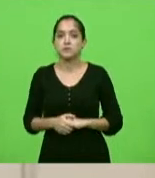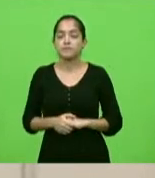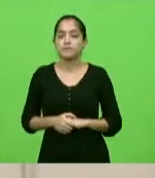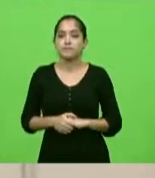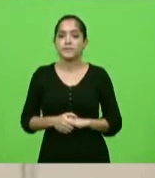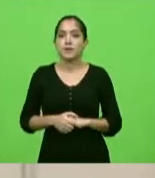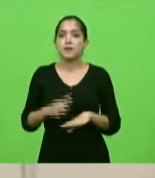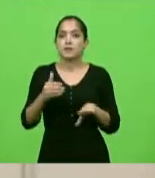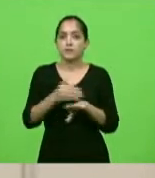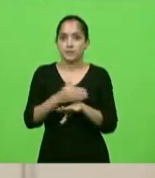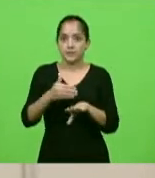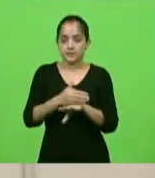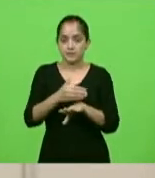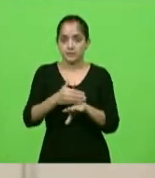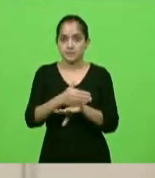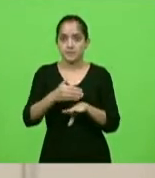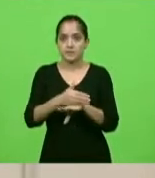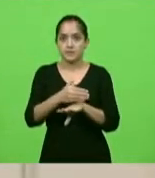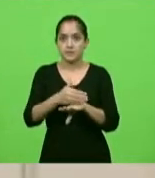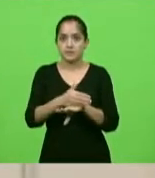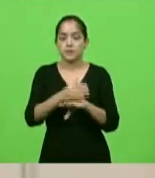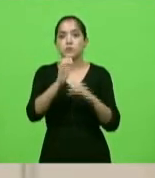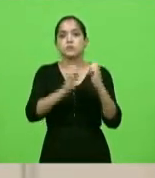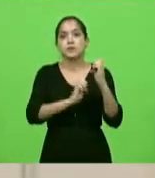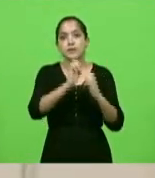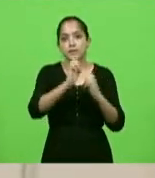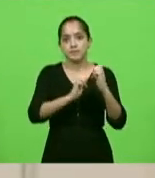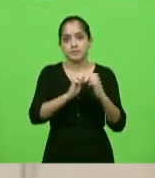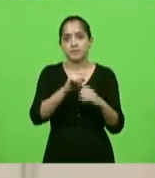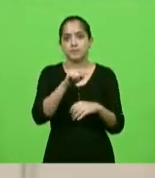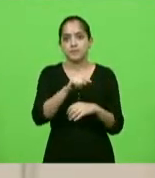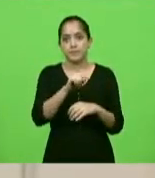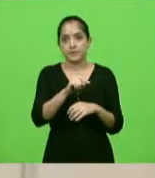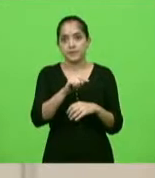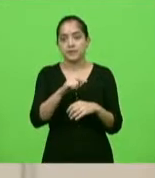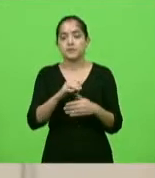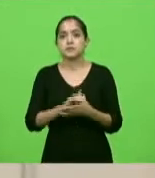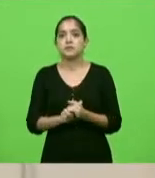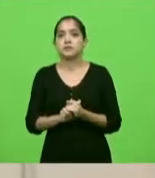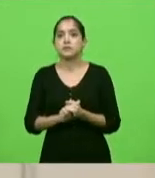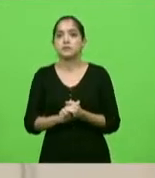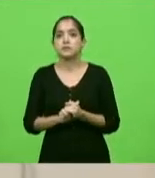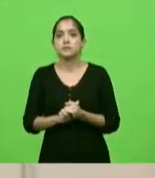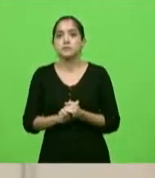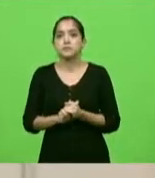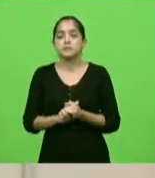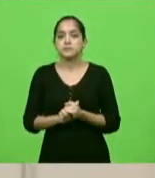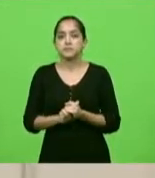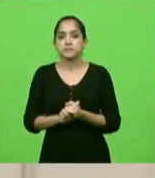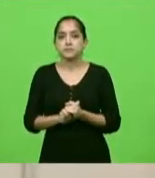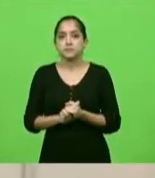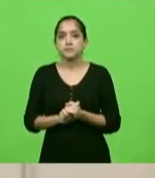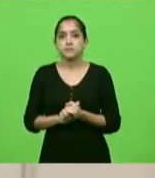que teve a participação da empresa Mahatma, da entidade Mahatma Gandhi.